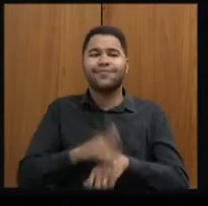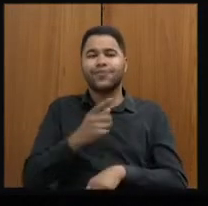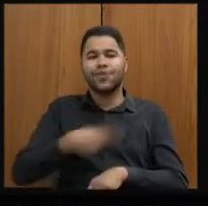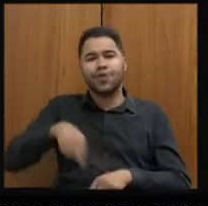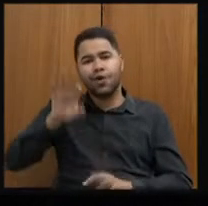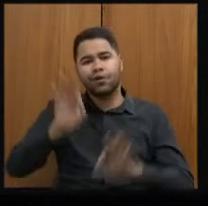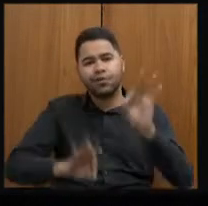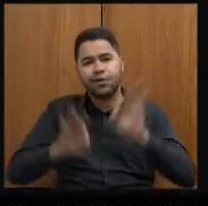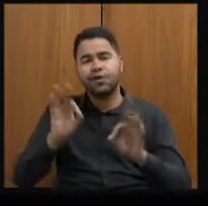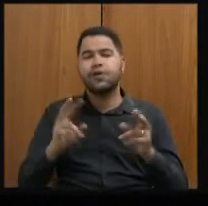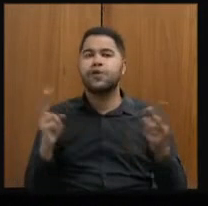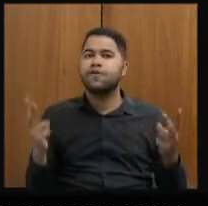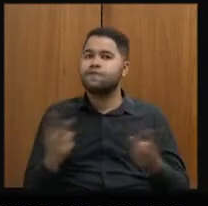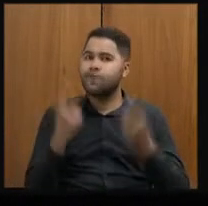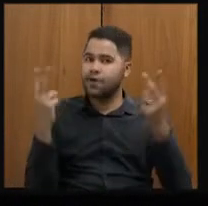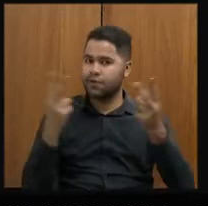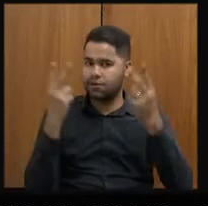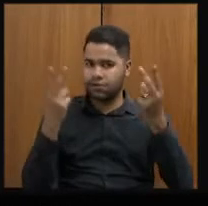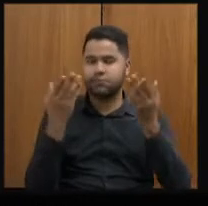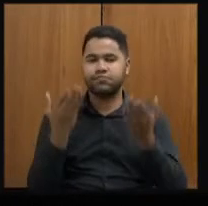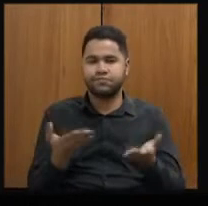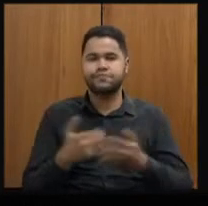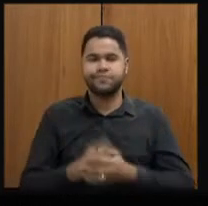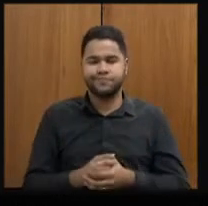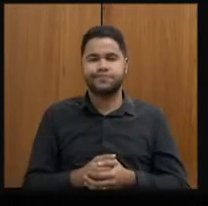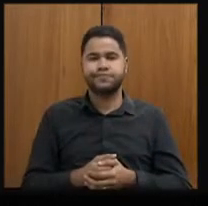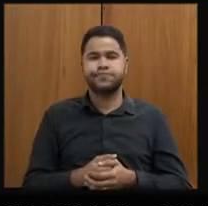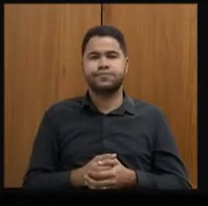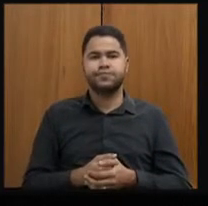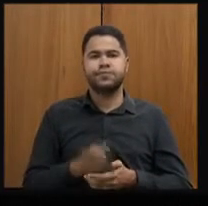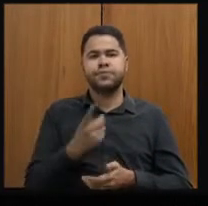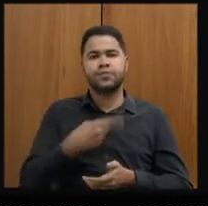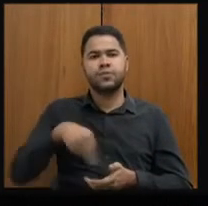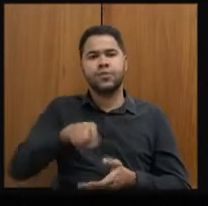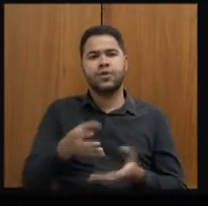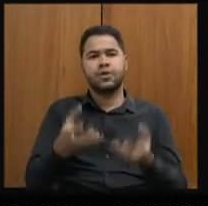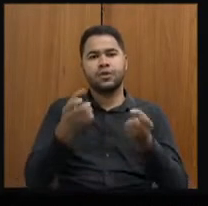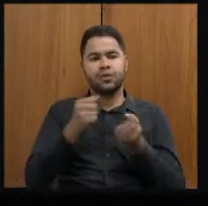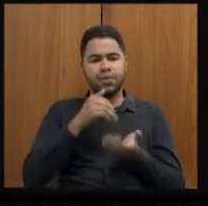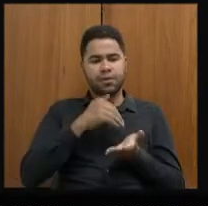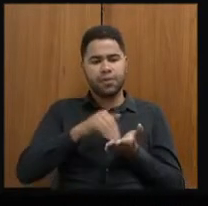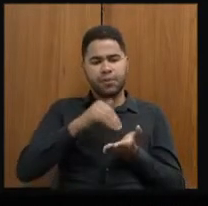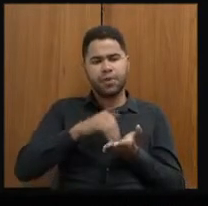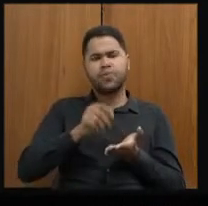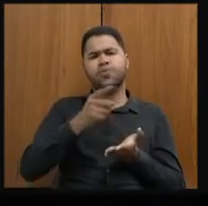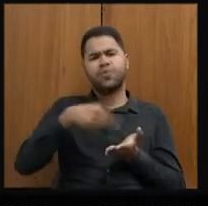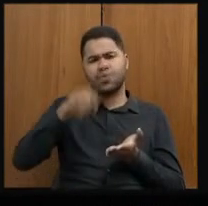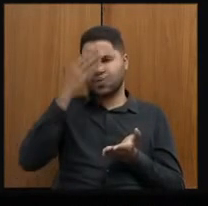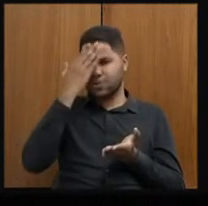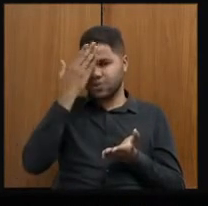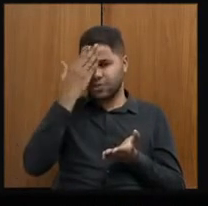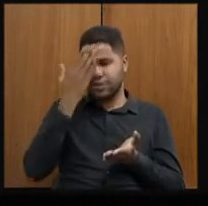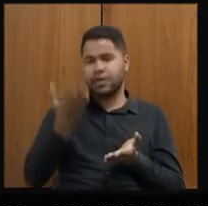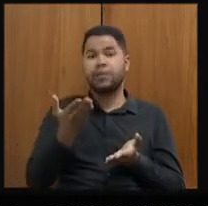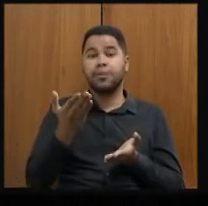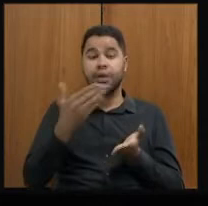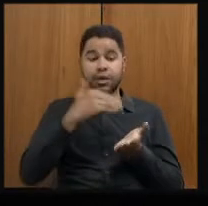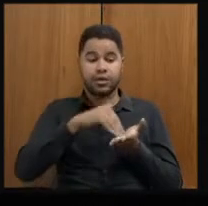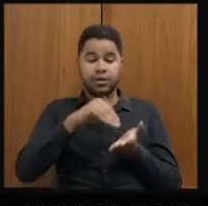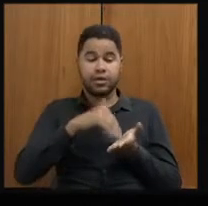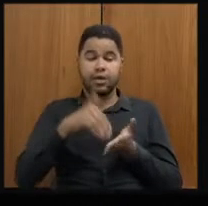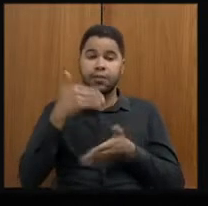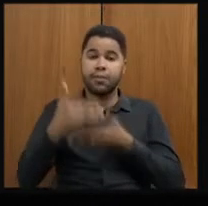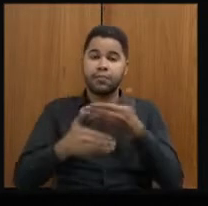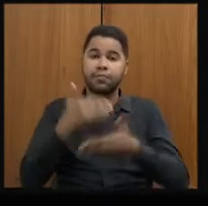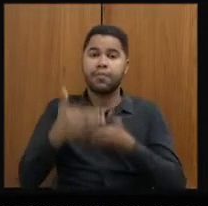temos que valorizar muito porque nós recebemos na secretaria Todos sabem né a secretaria